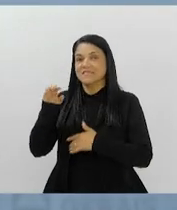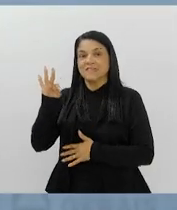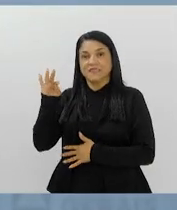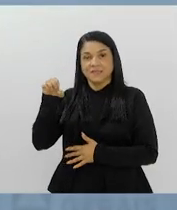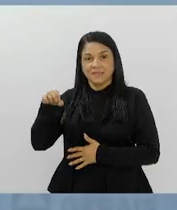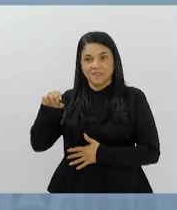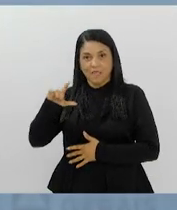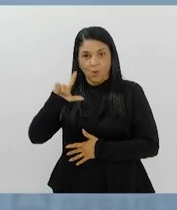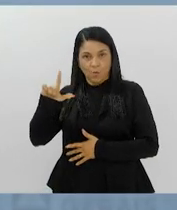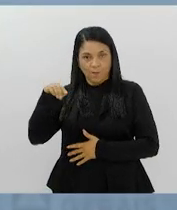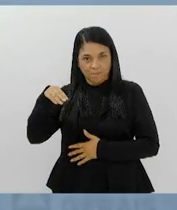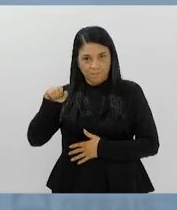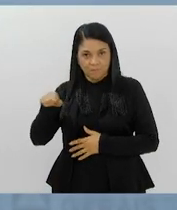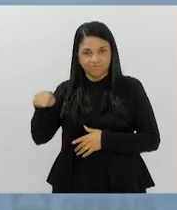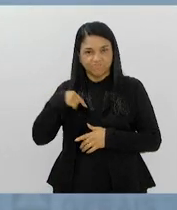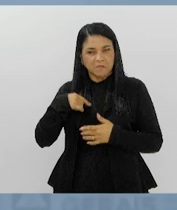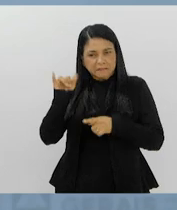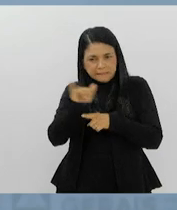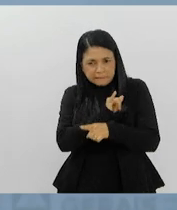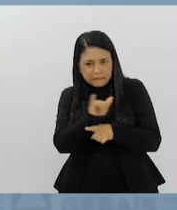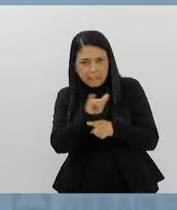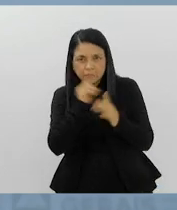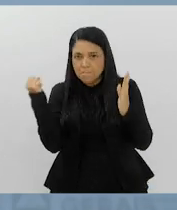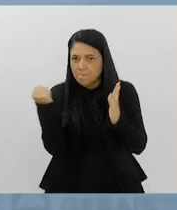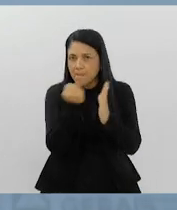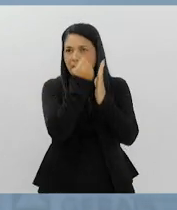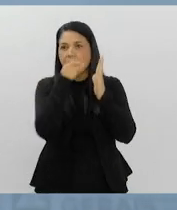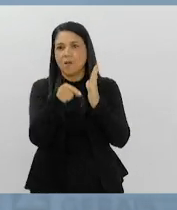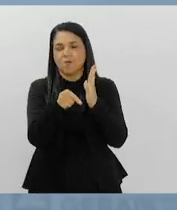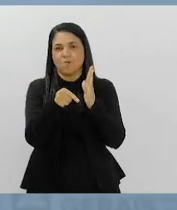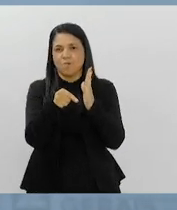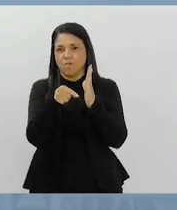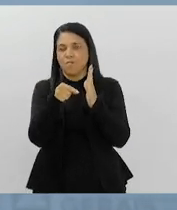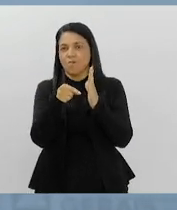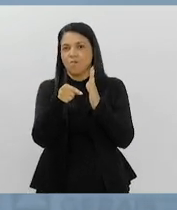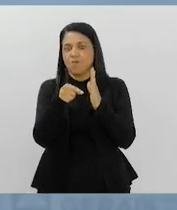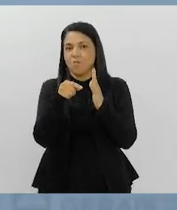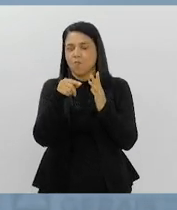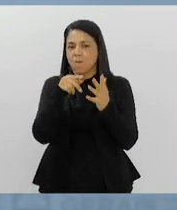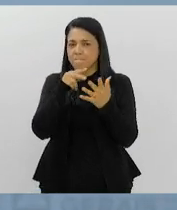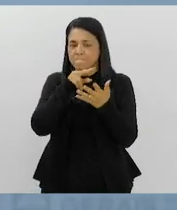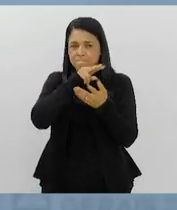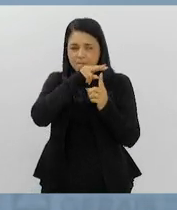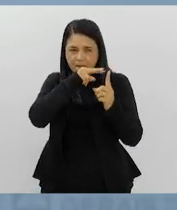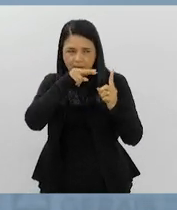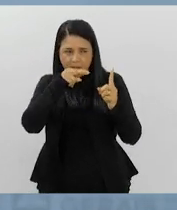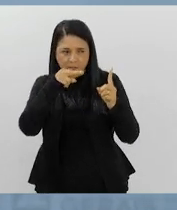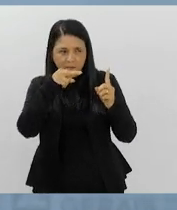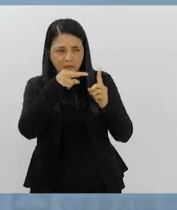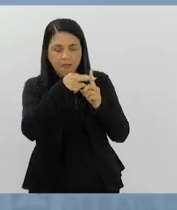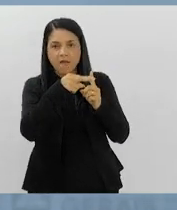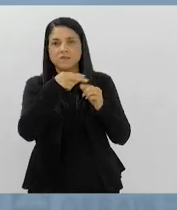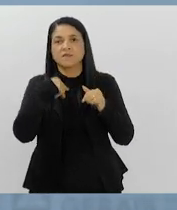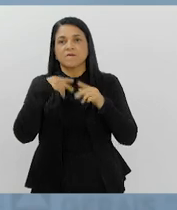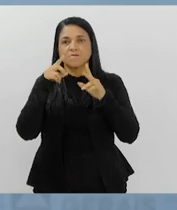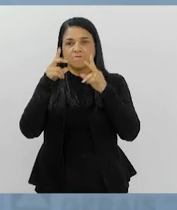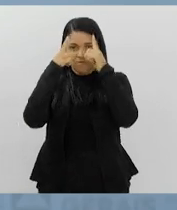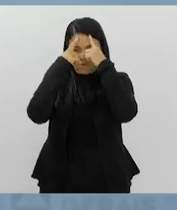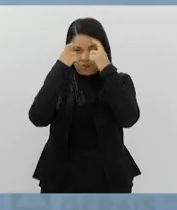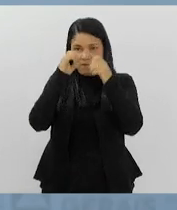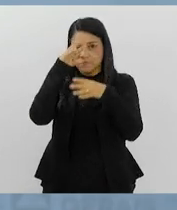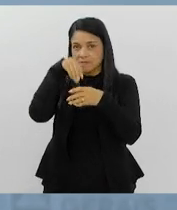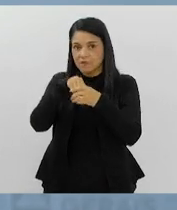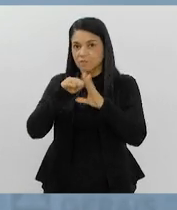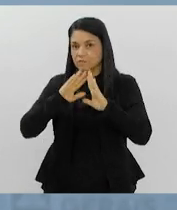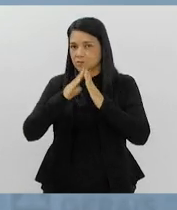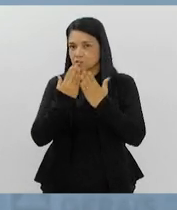né, estratégico para nós termos um panorama da violência escolar no Brasil, que, até onde eu saiba,